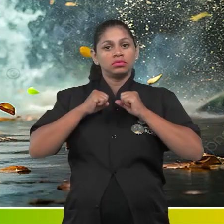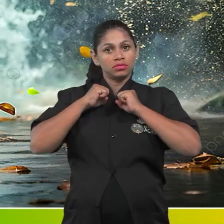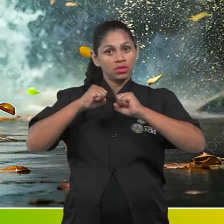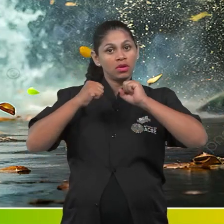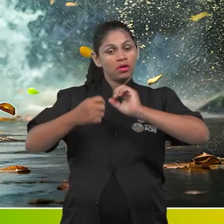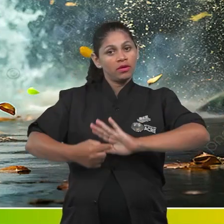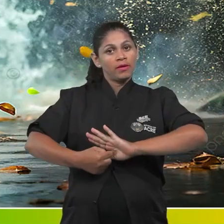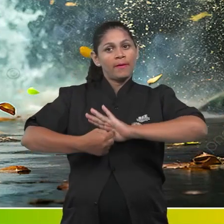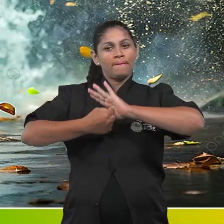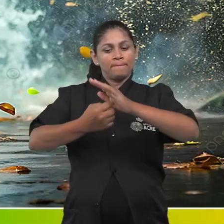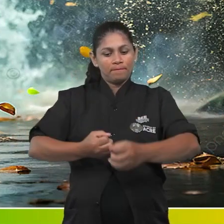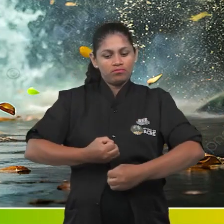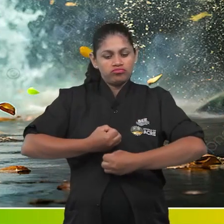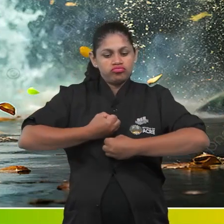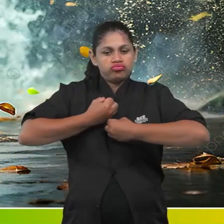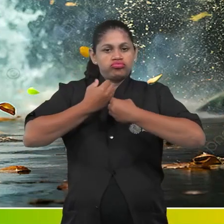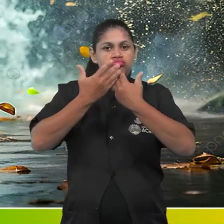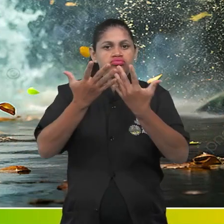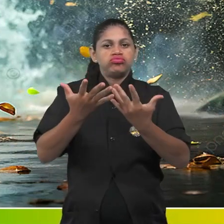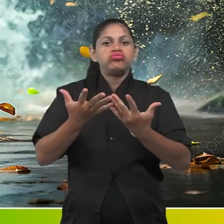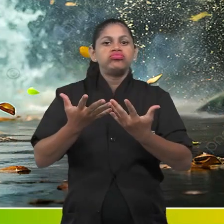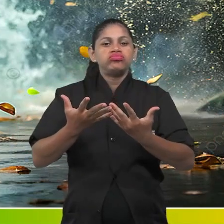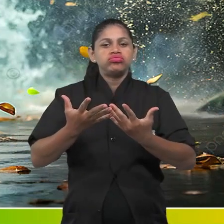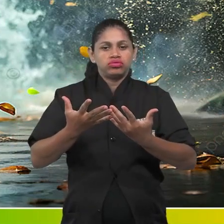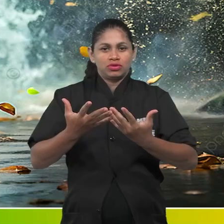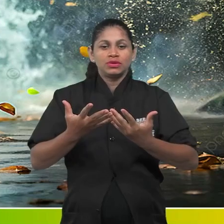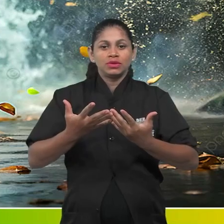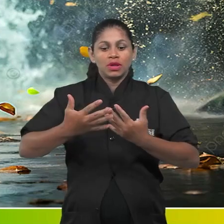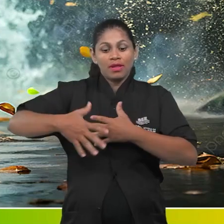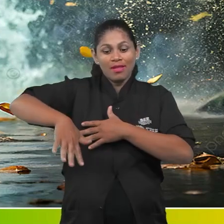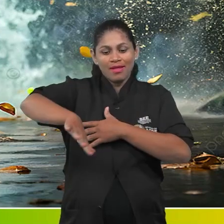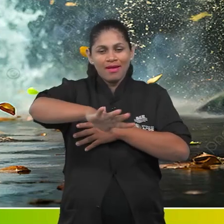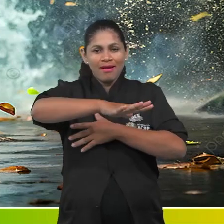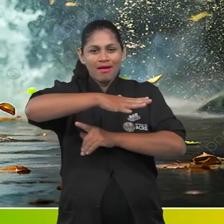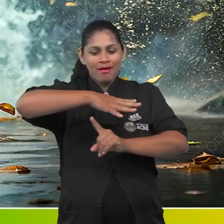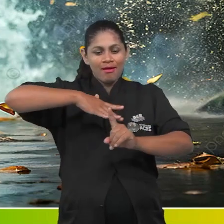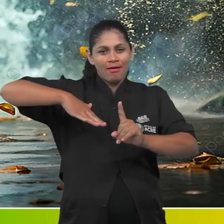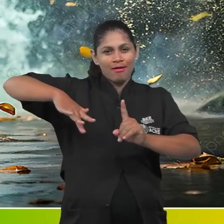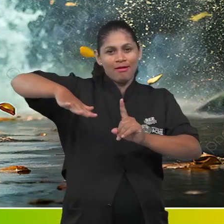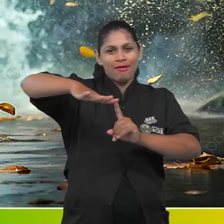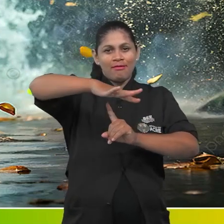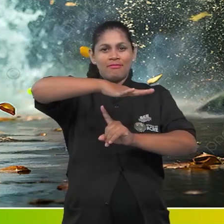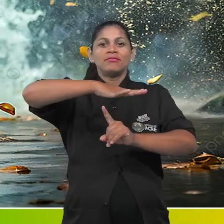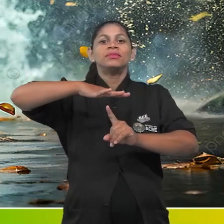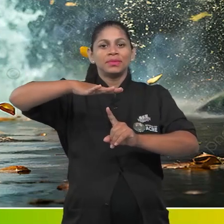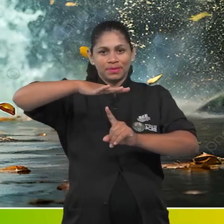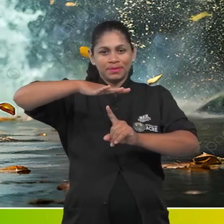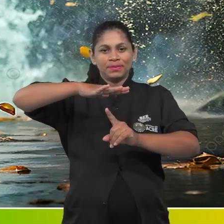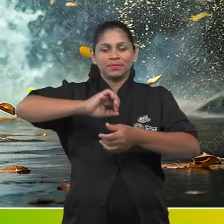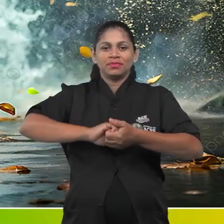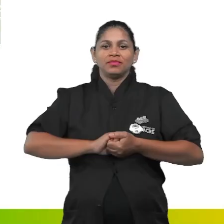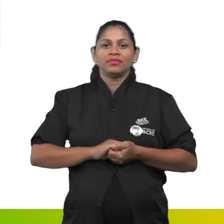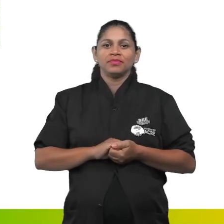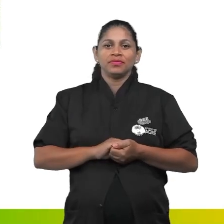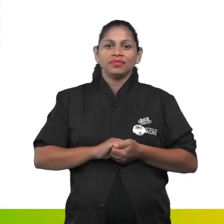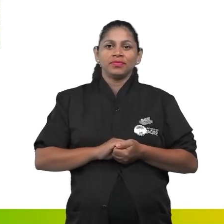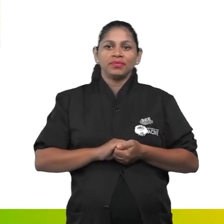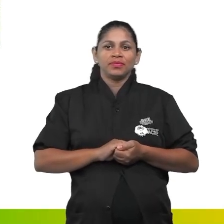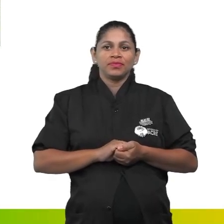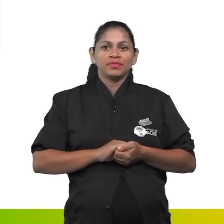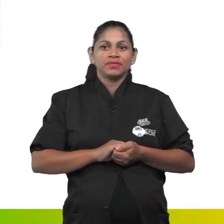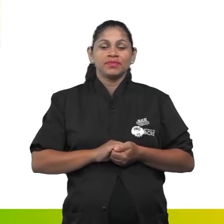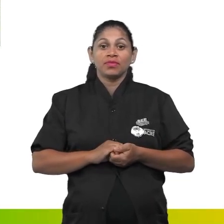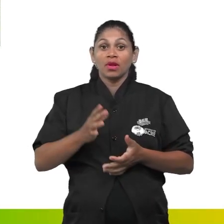aí fluidez do ambiente em que ela está sendo representada.